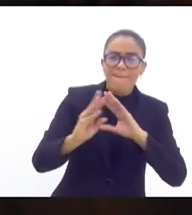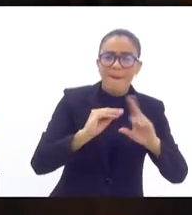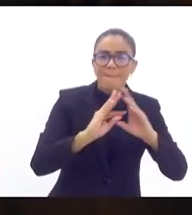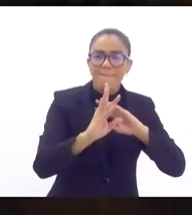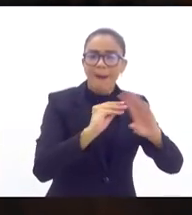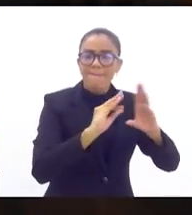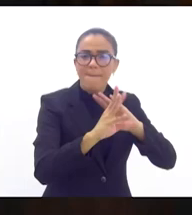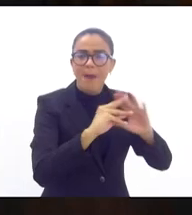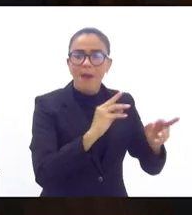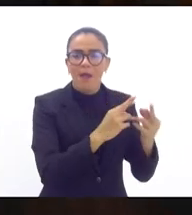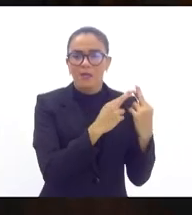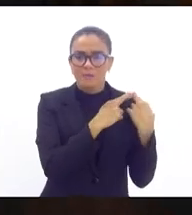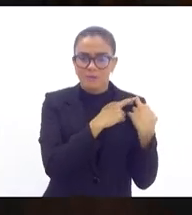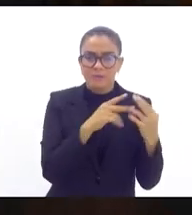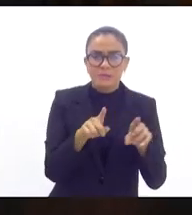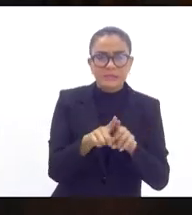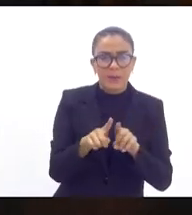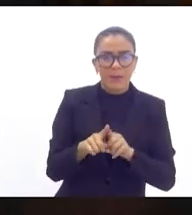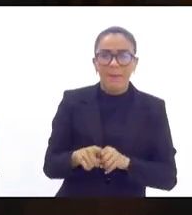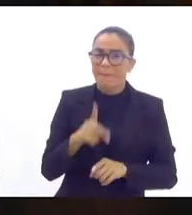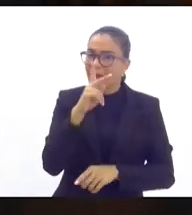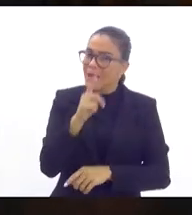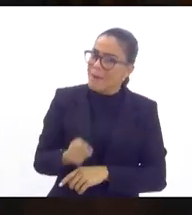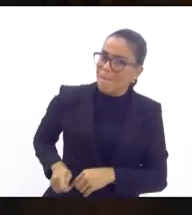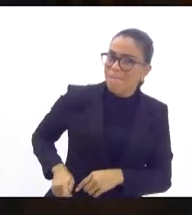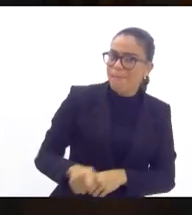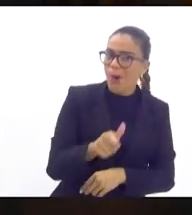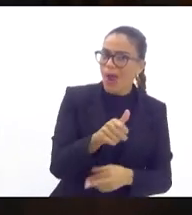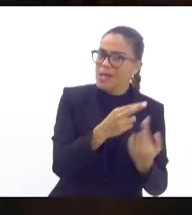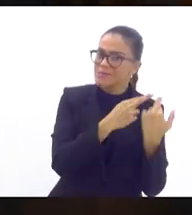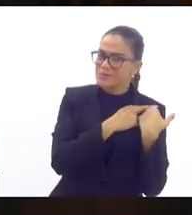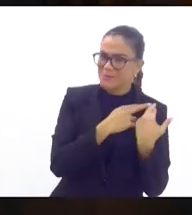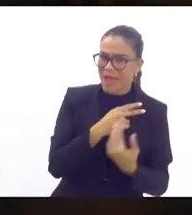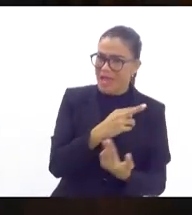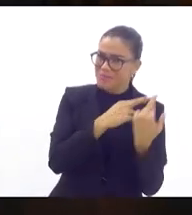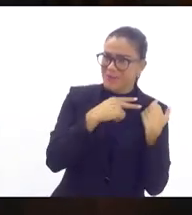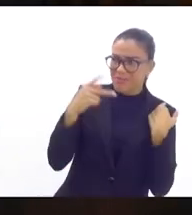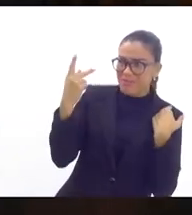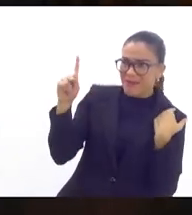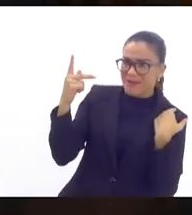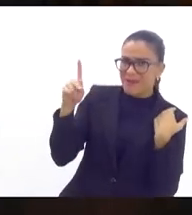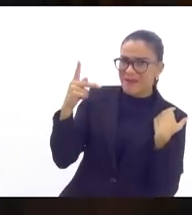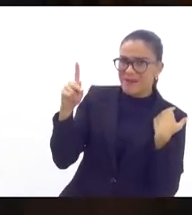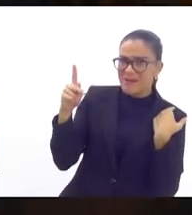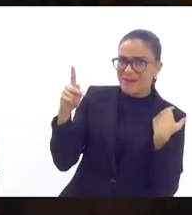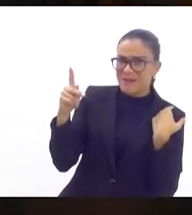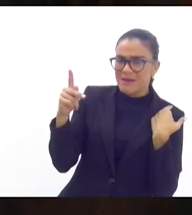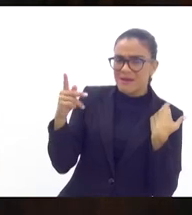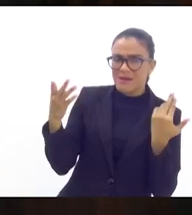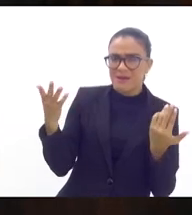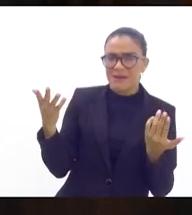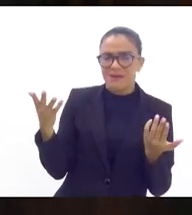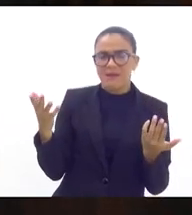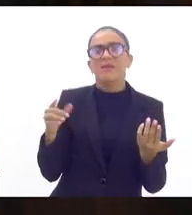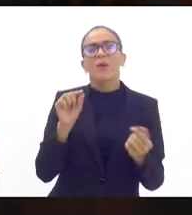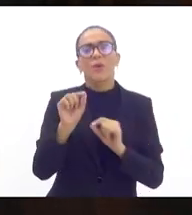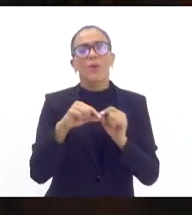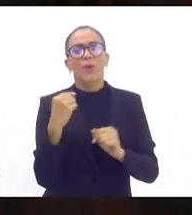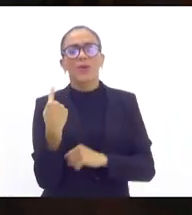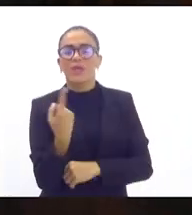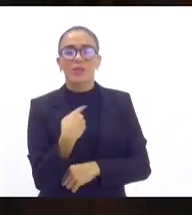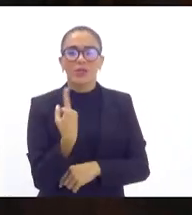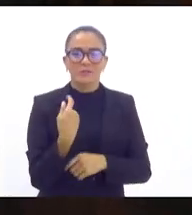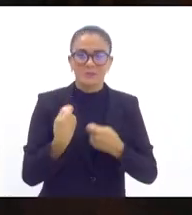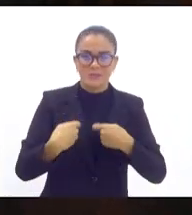responsabilidade deles e passa a responsabilidade dele a responsabilidade seria deles para essa casa aqui Então o que é que nós precisamos fazer